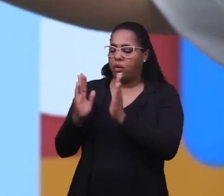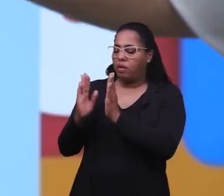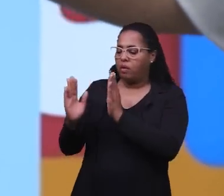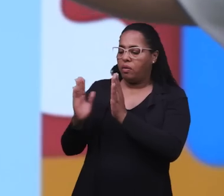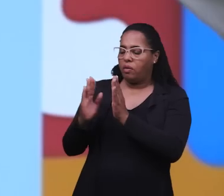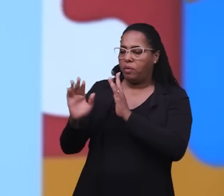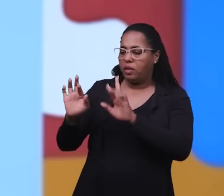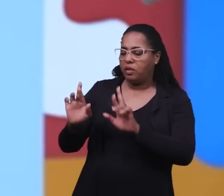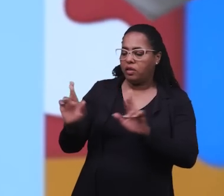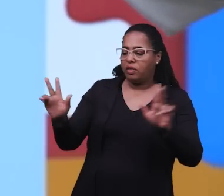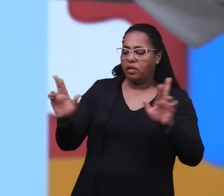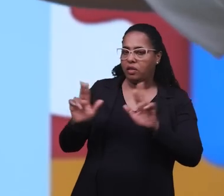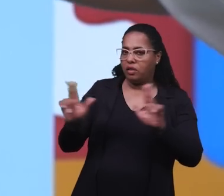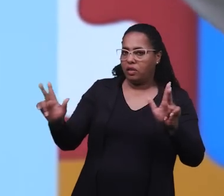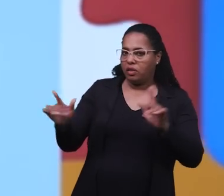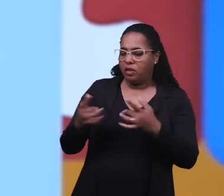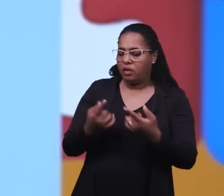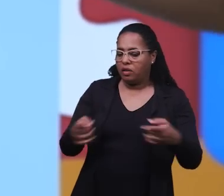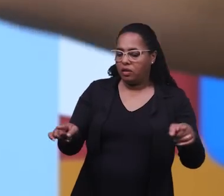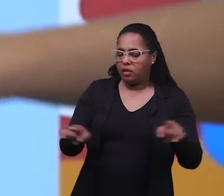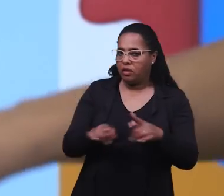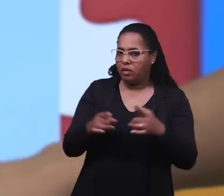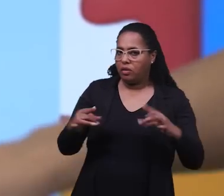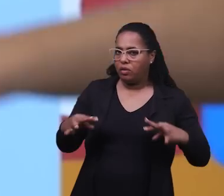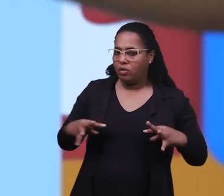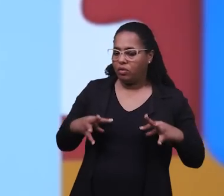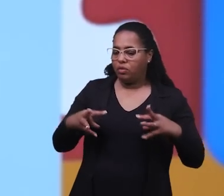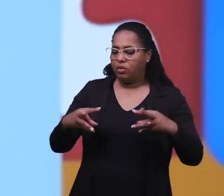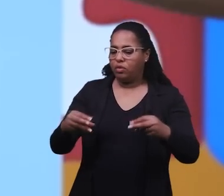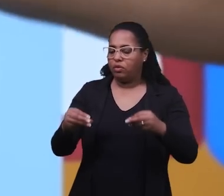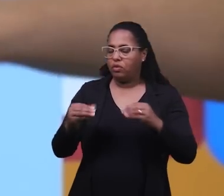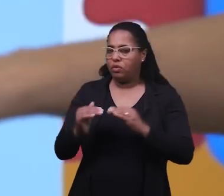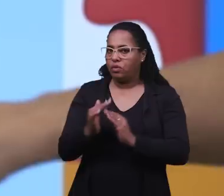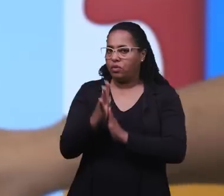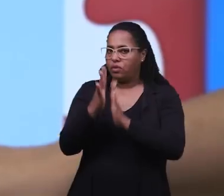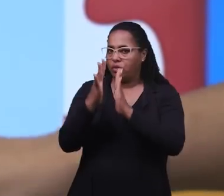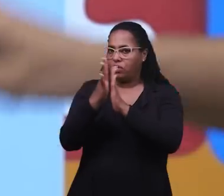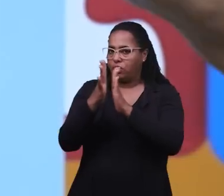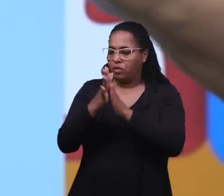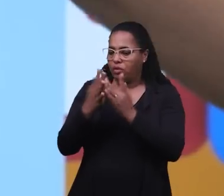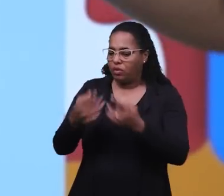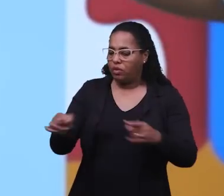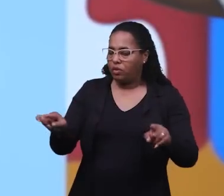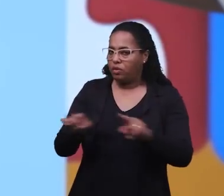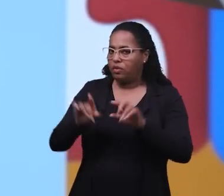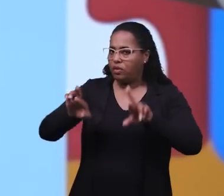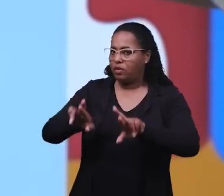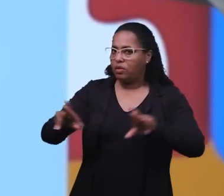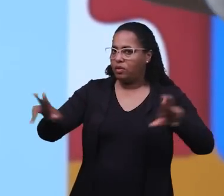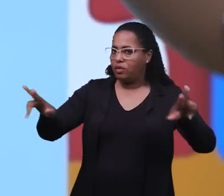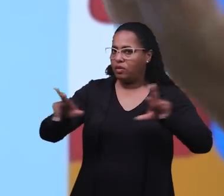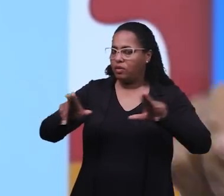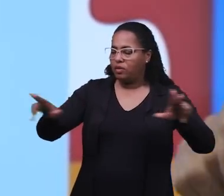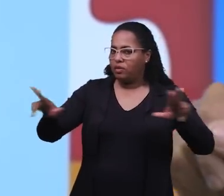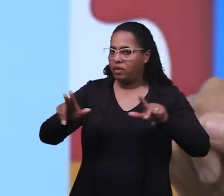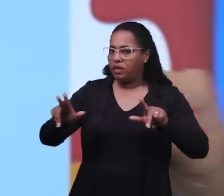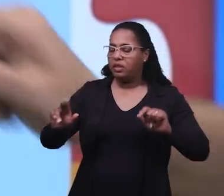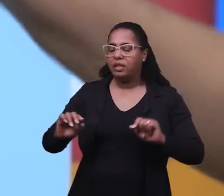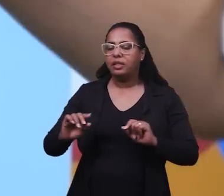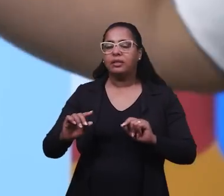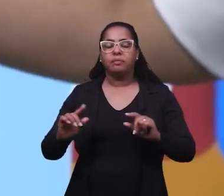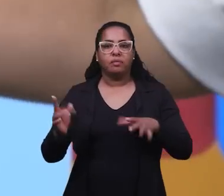esta parte que é diferente da melodia de todo o louvor, é uma melodia